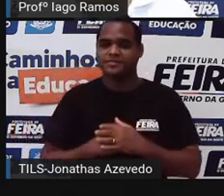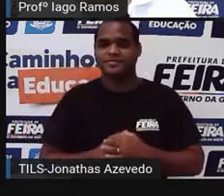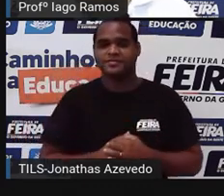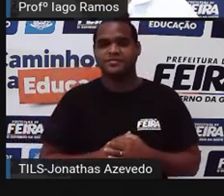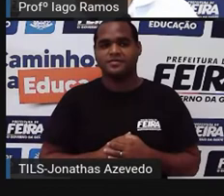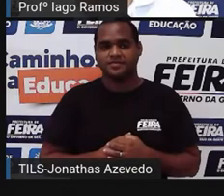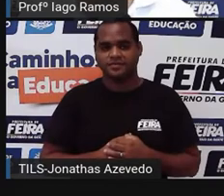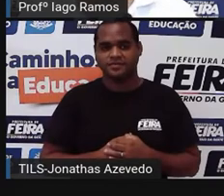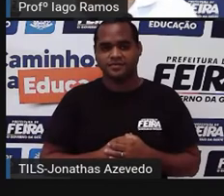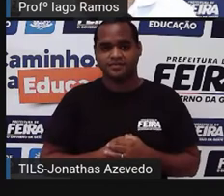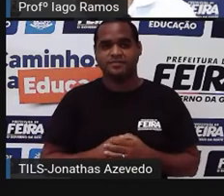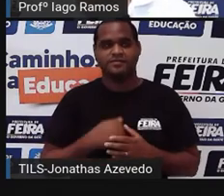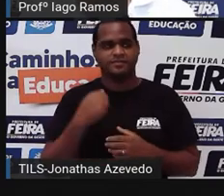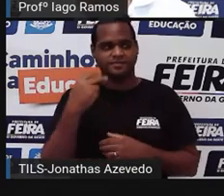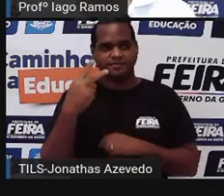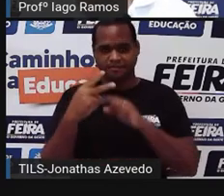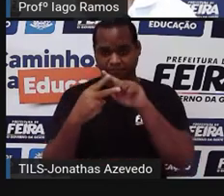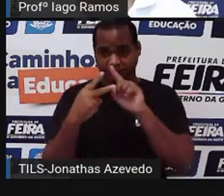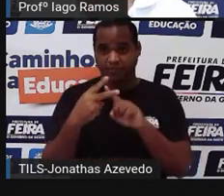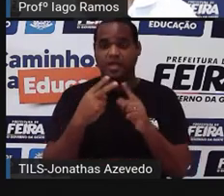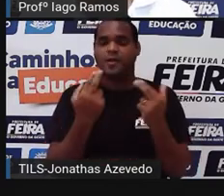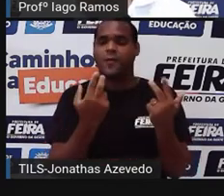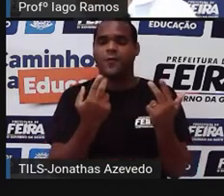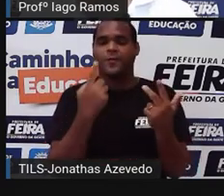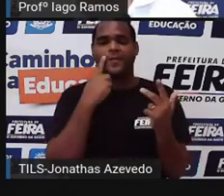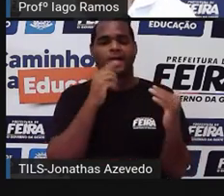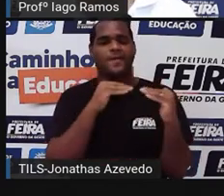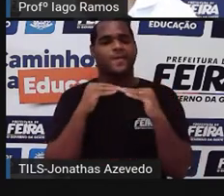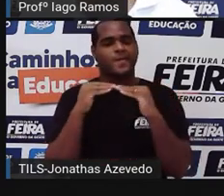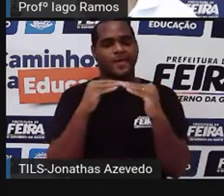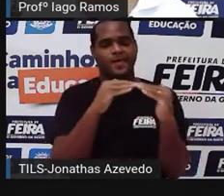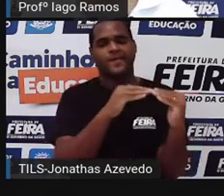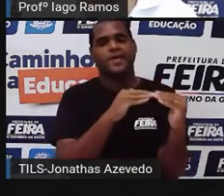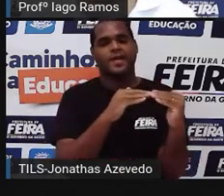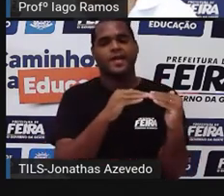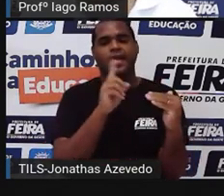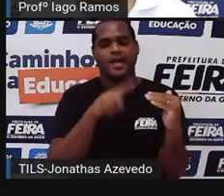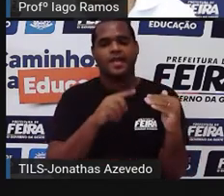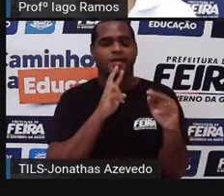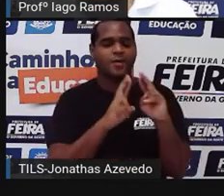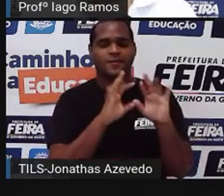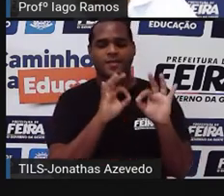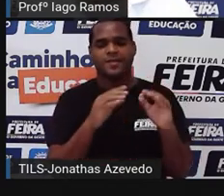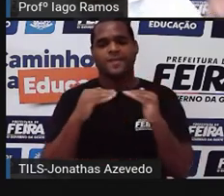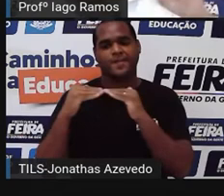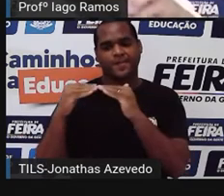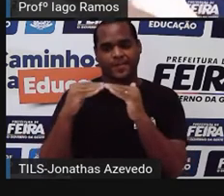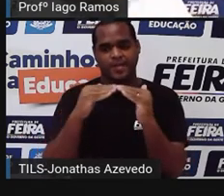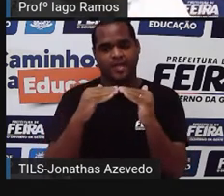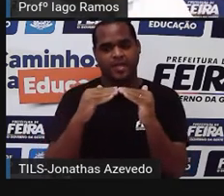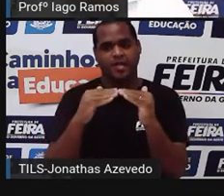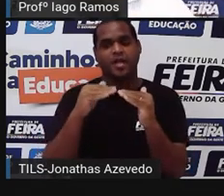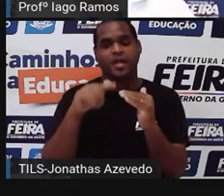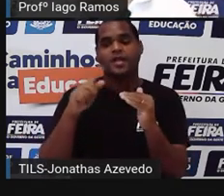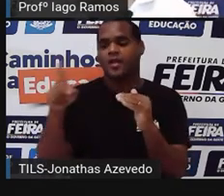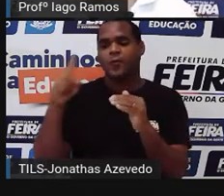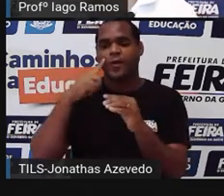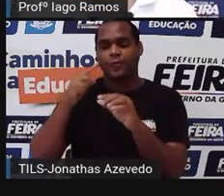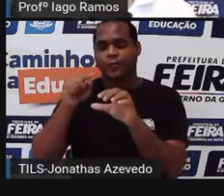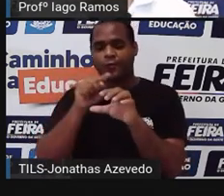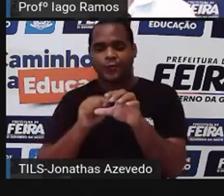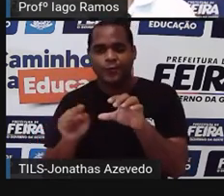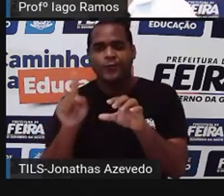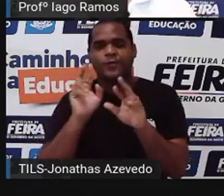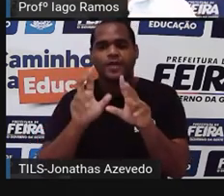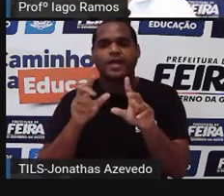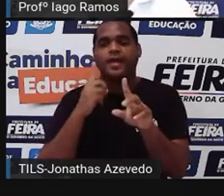então dois lados proporcionais né dois lados correspondentes proporcionais e o ângulo Entre esses lados